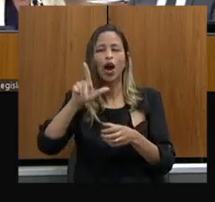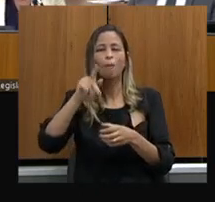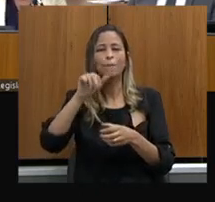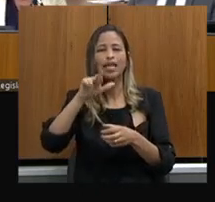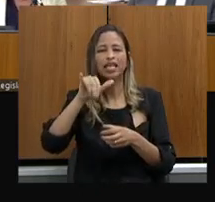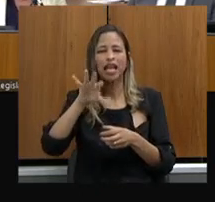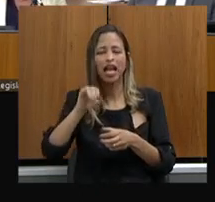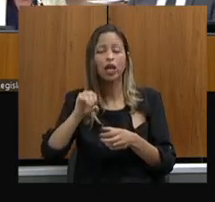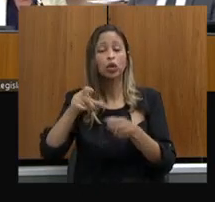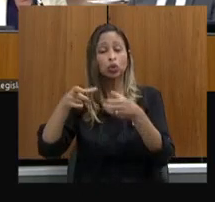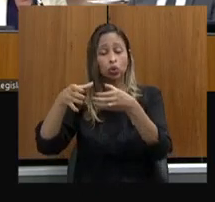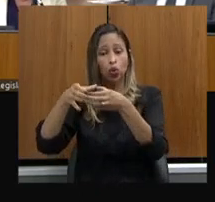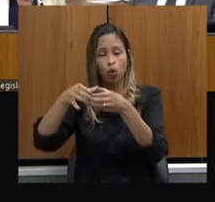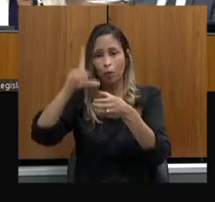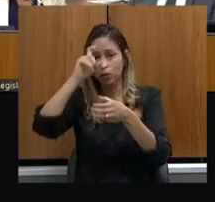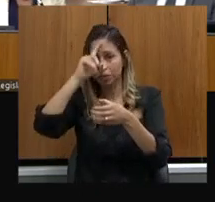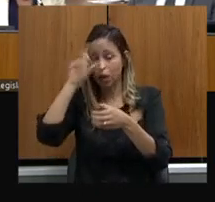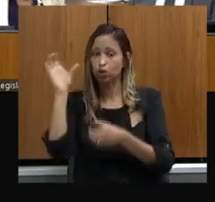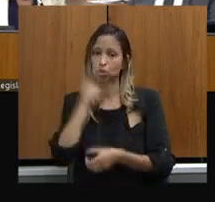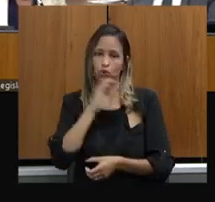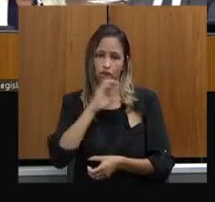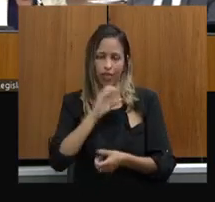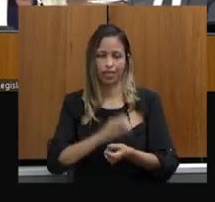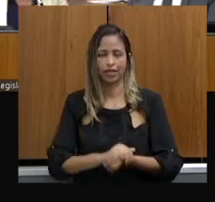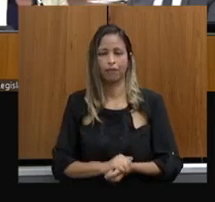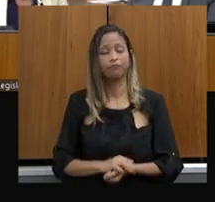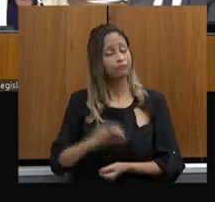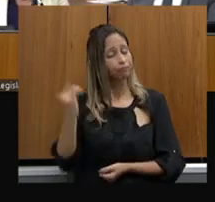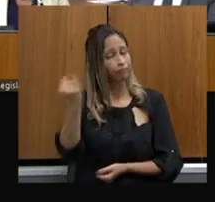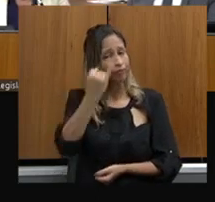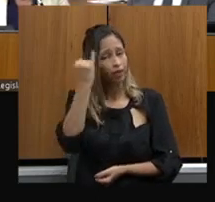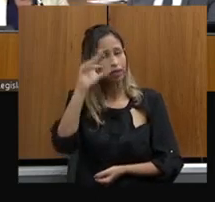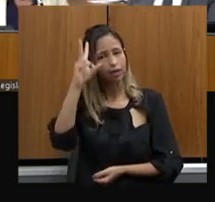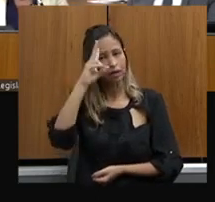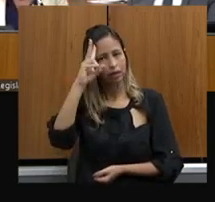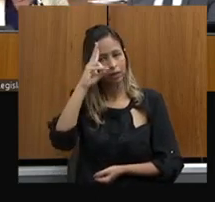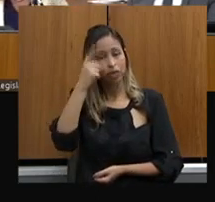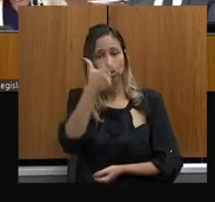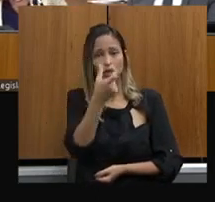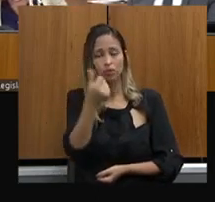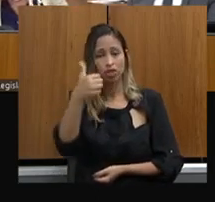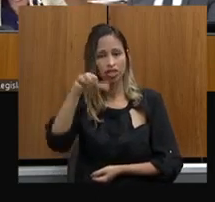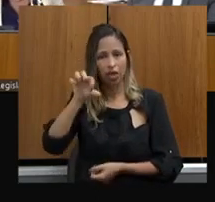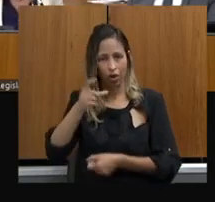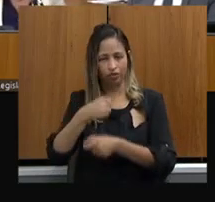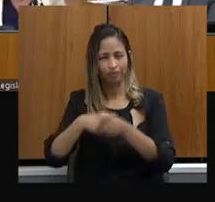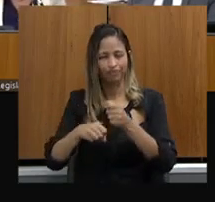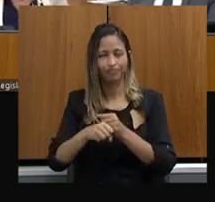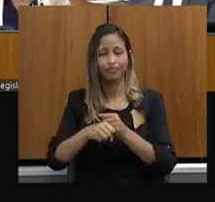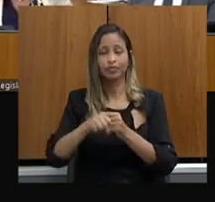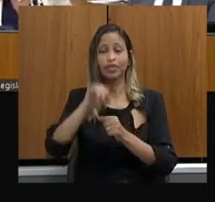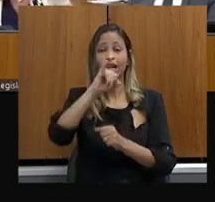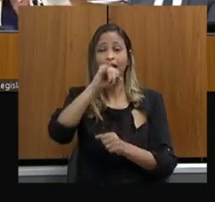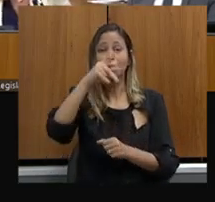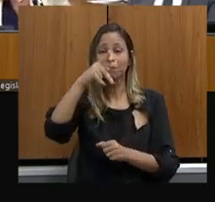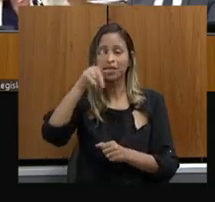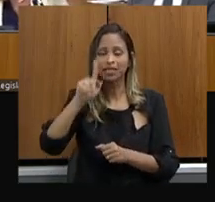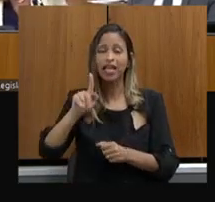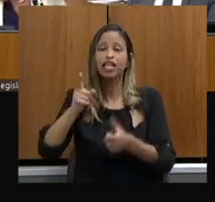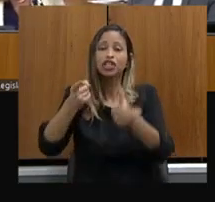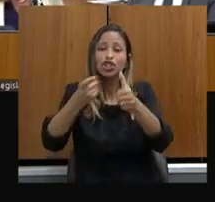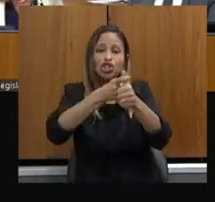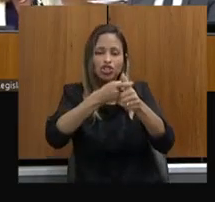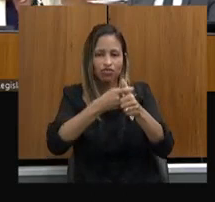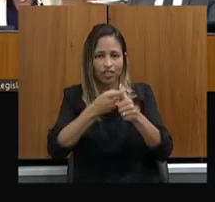do bloco cirúrgico e serviço médico de urgência e é importante a gente lembrar que em 2019 o Ipsemg possui uma dívida de